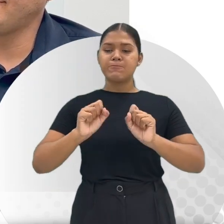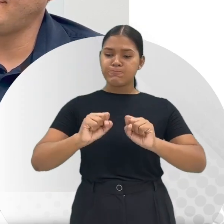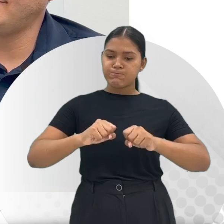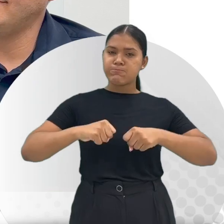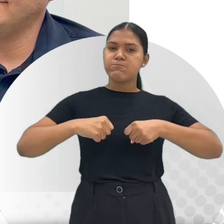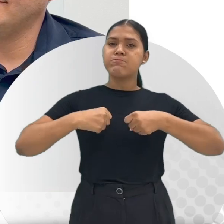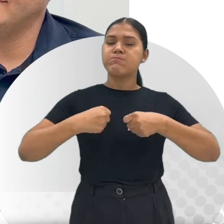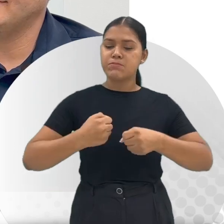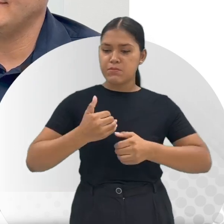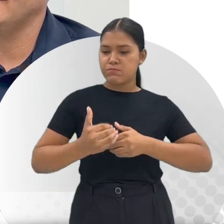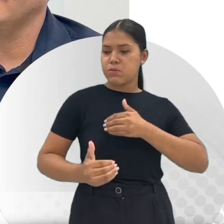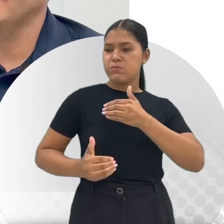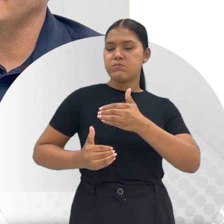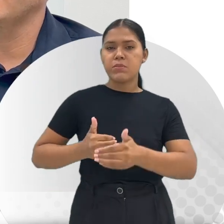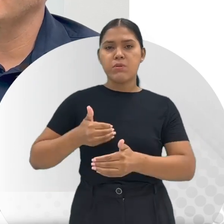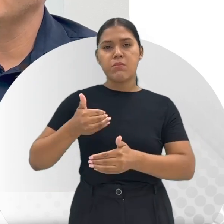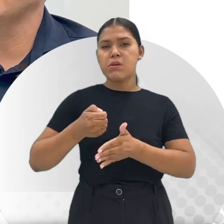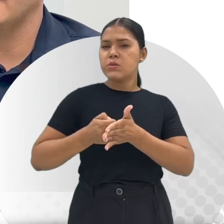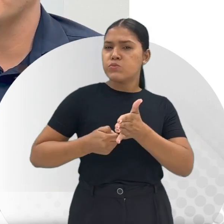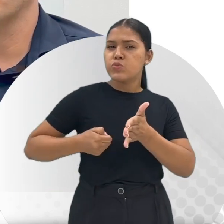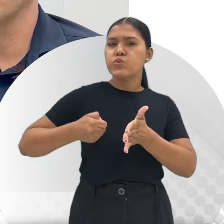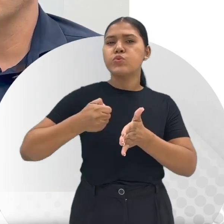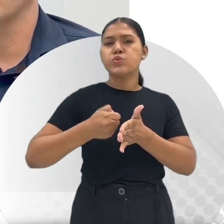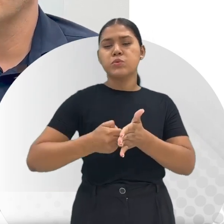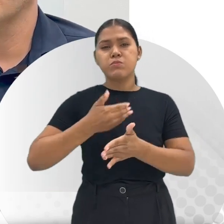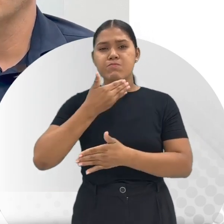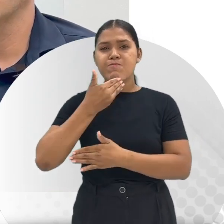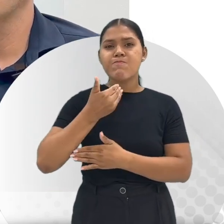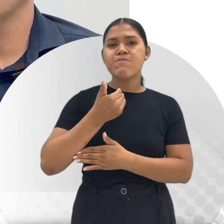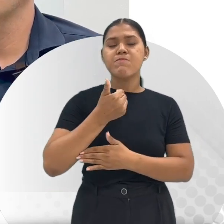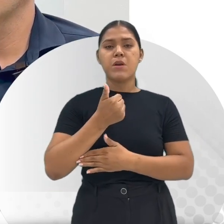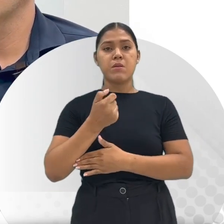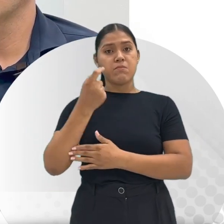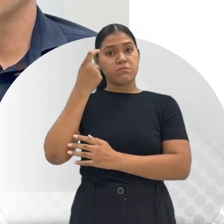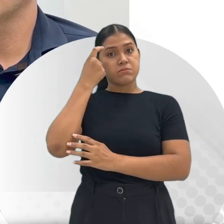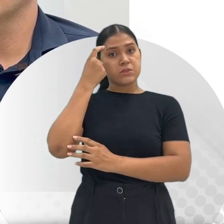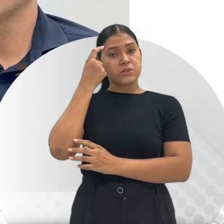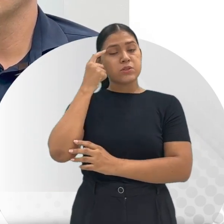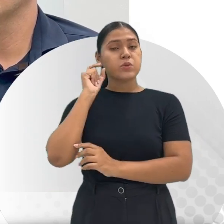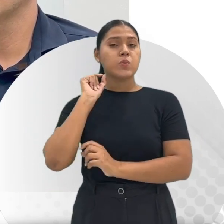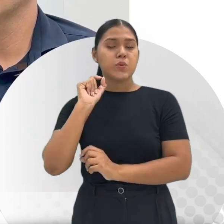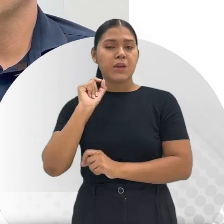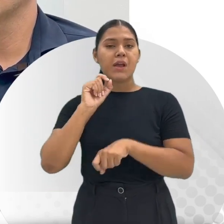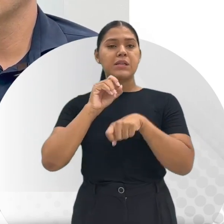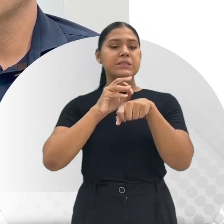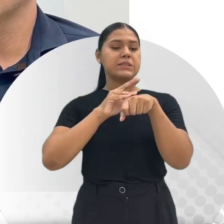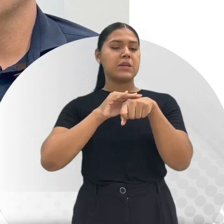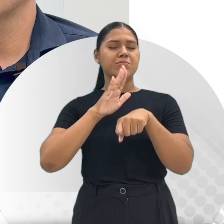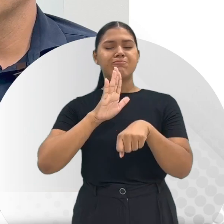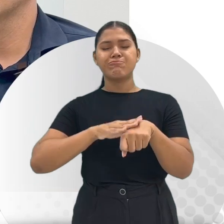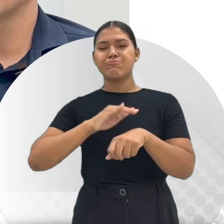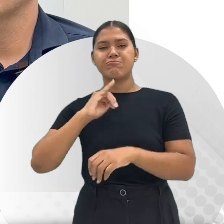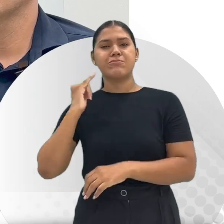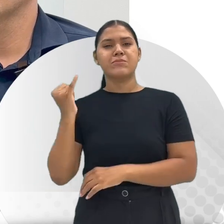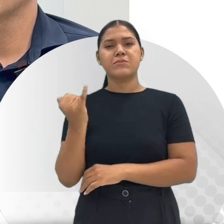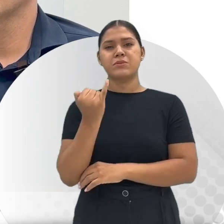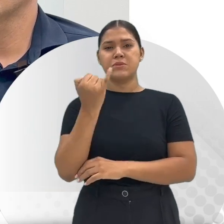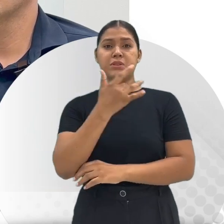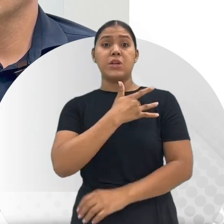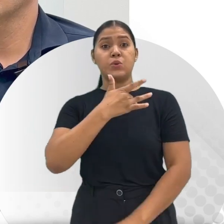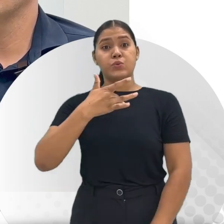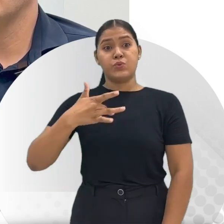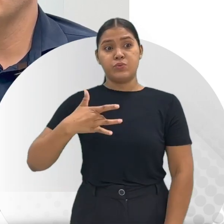fazendo o melhor que pode, do jeito que pode, né? Entendendo que A saúde é um bem mais precioso, né? E a saúde